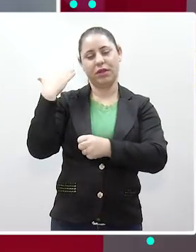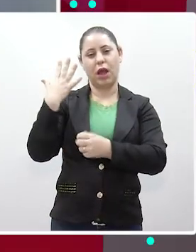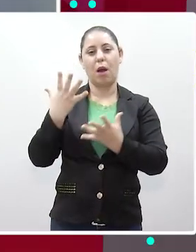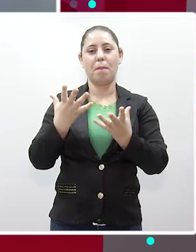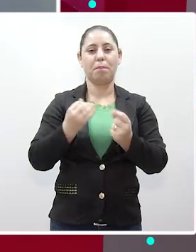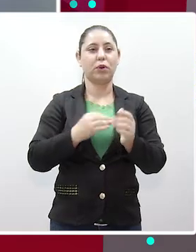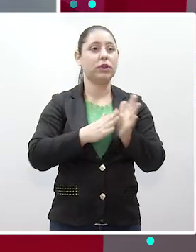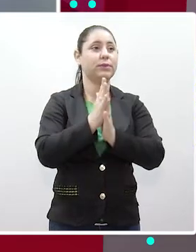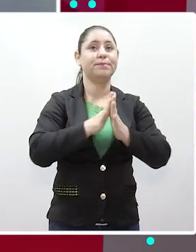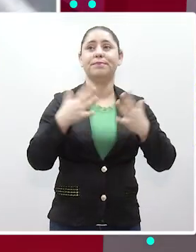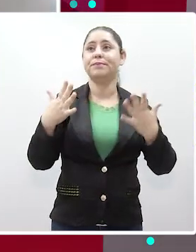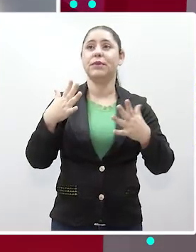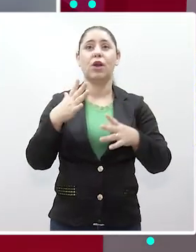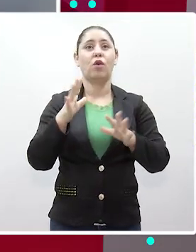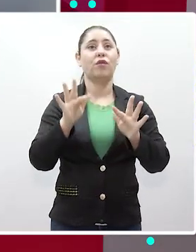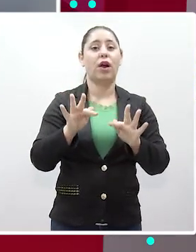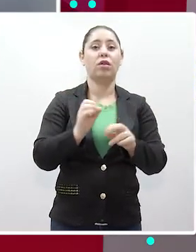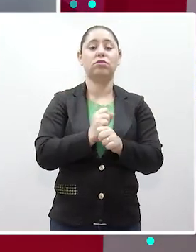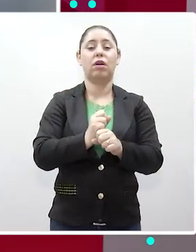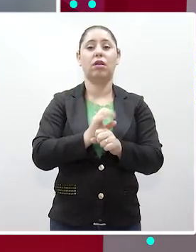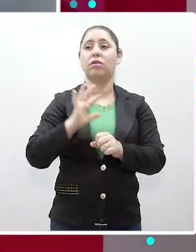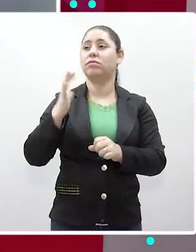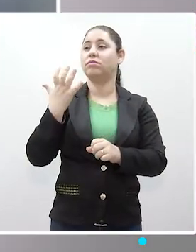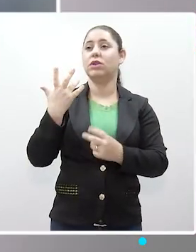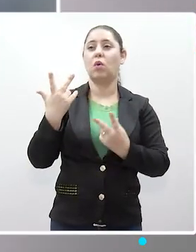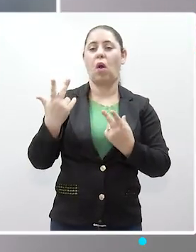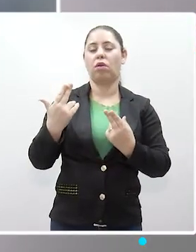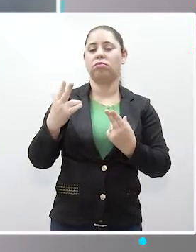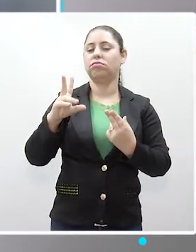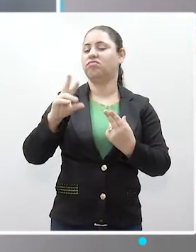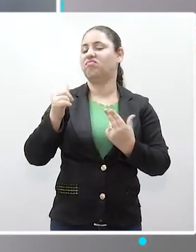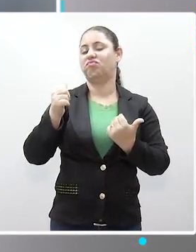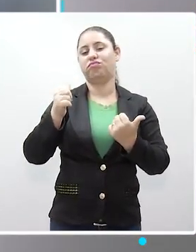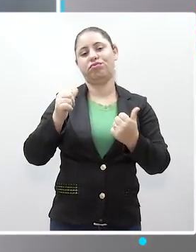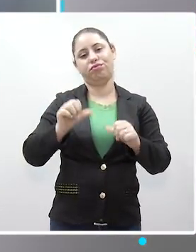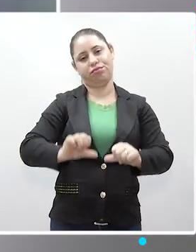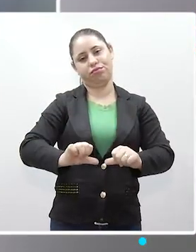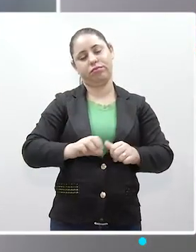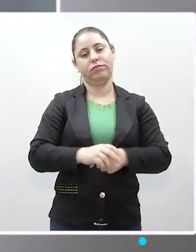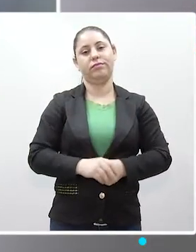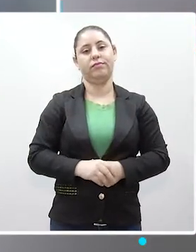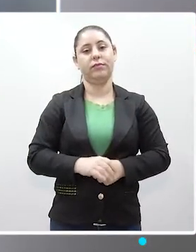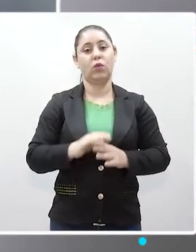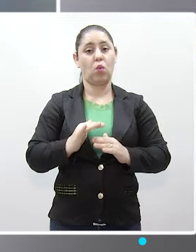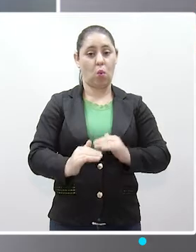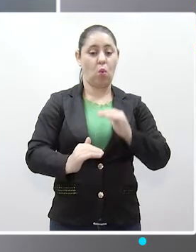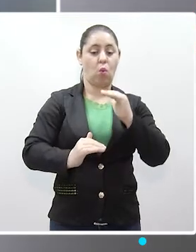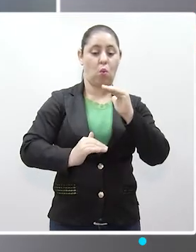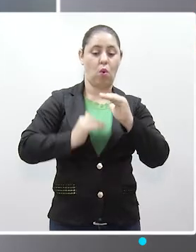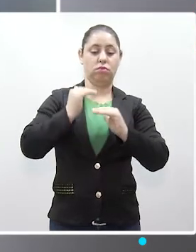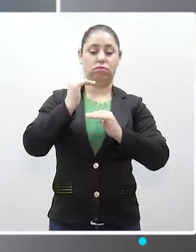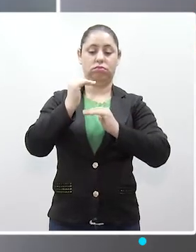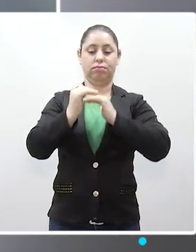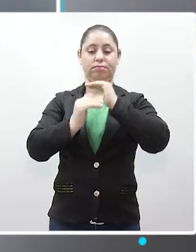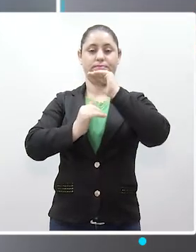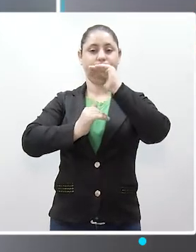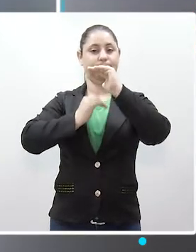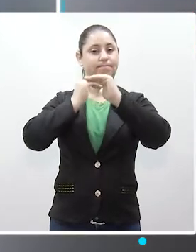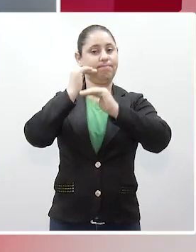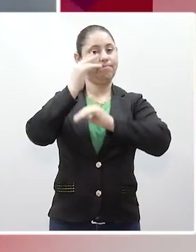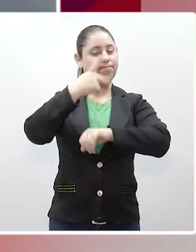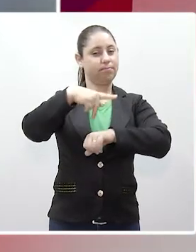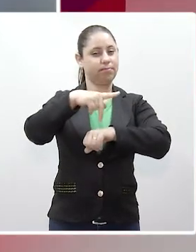muitas previsões no final do ano não ocorreram conforme as expectativas, né? Então, o crescimento do Brasil ele